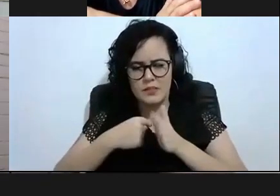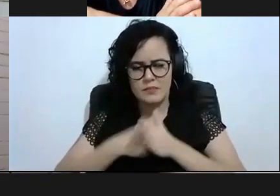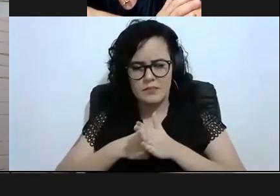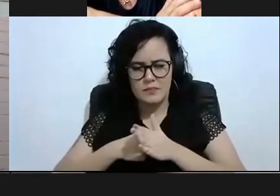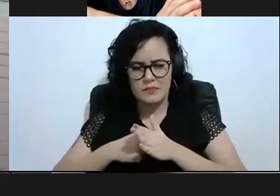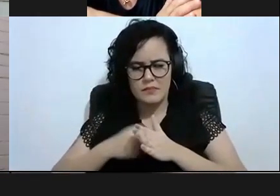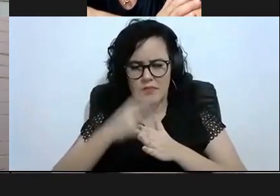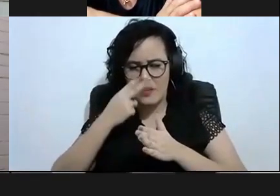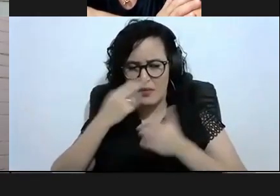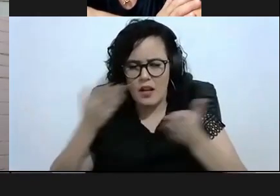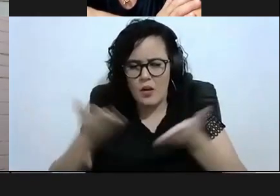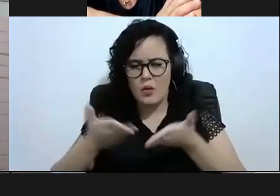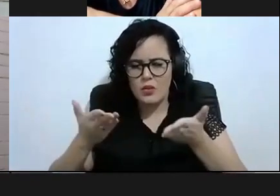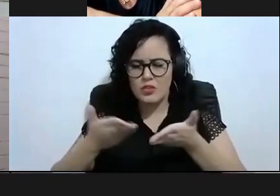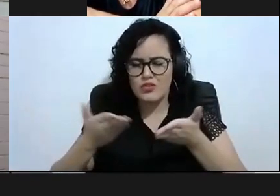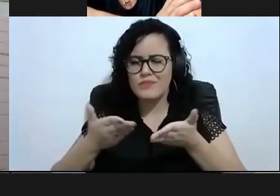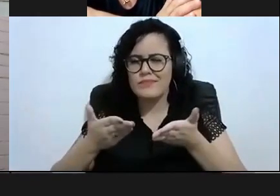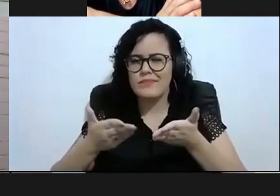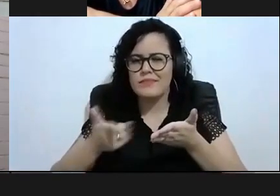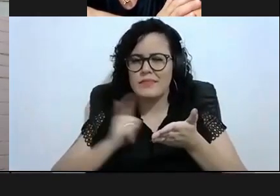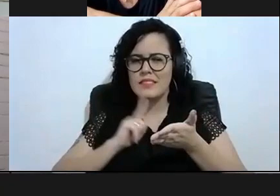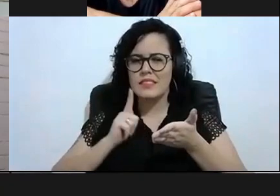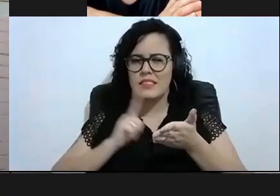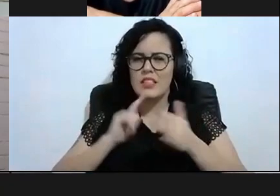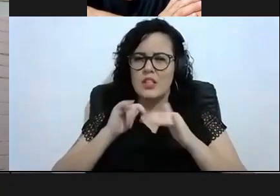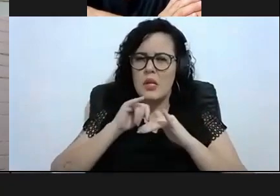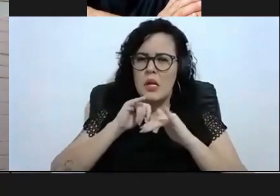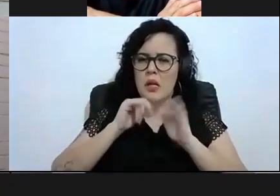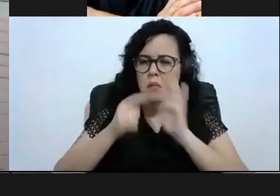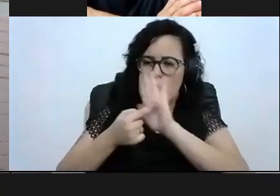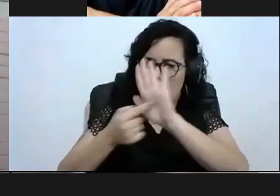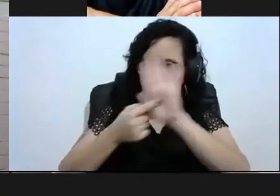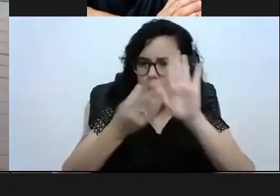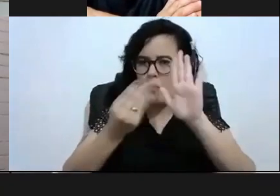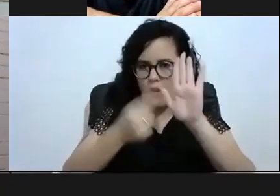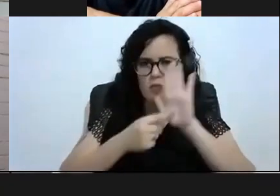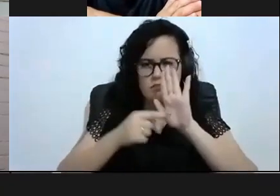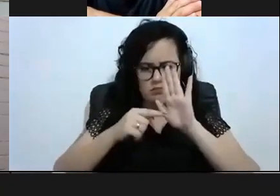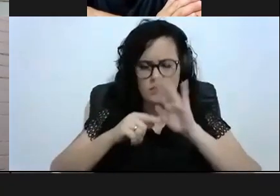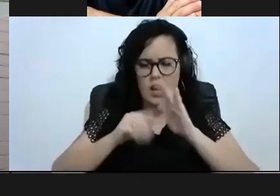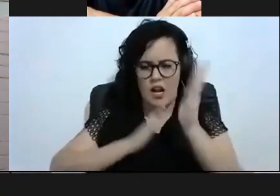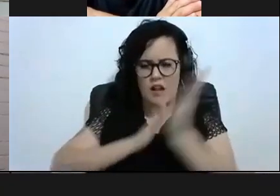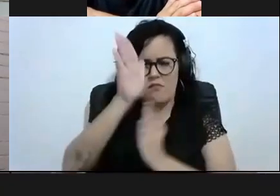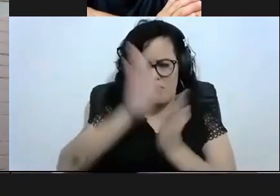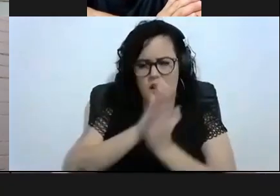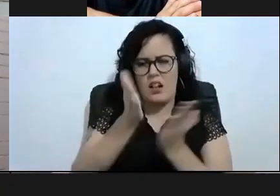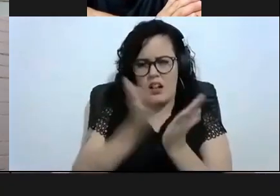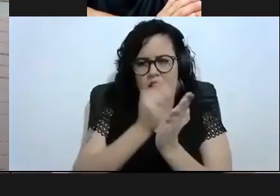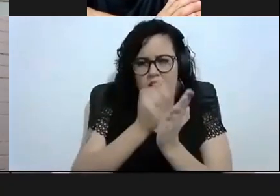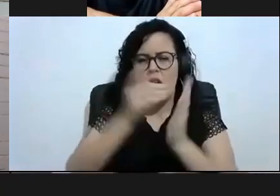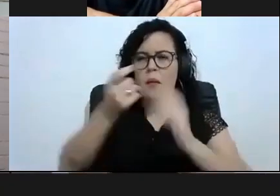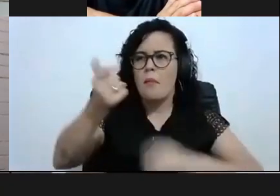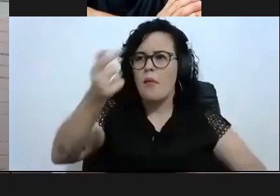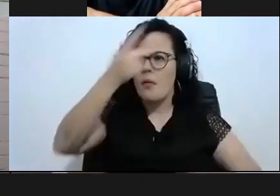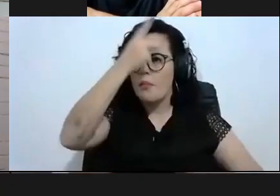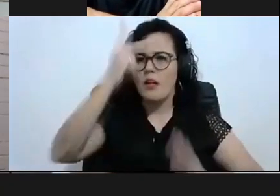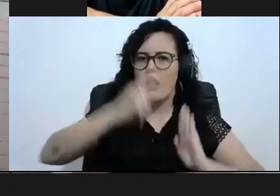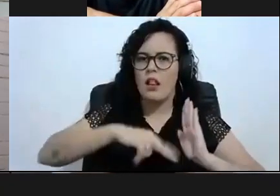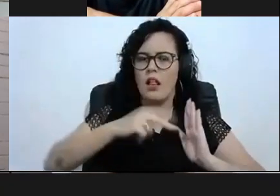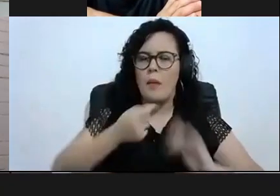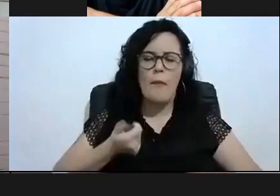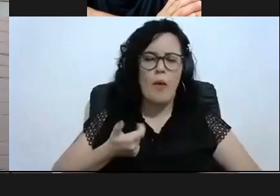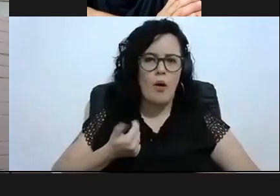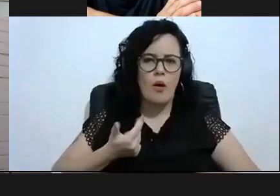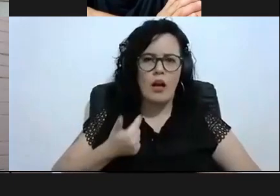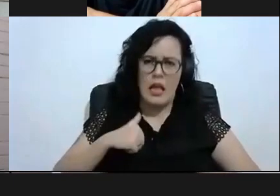tem muitas publicações e poucos leitores. Isso, na verdade, me angustia profundamente,